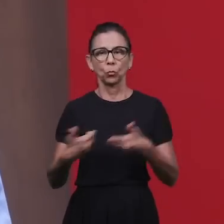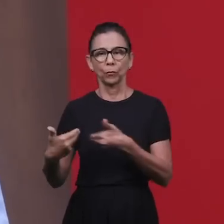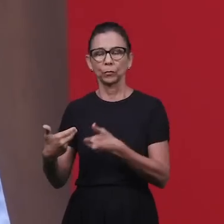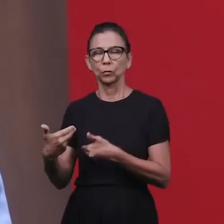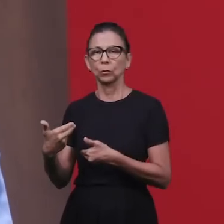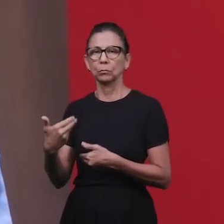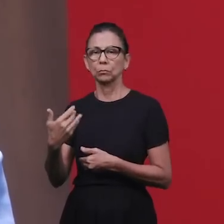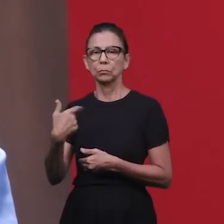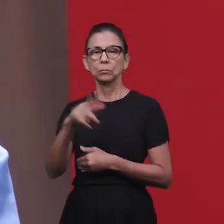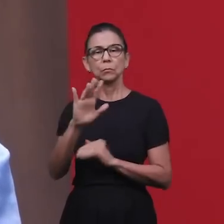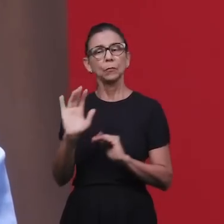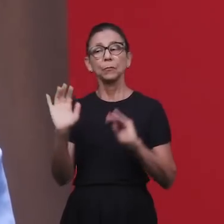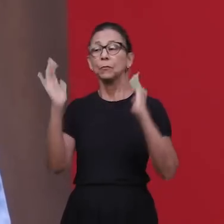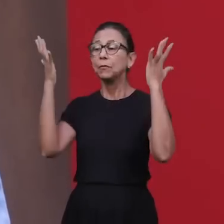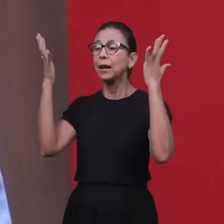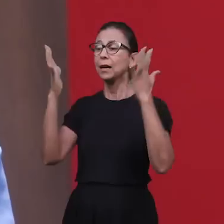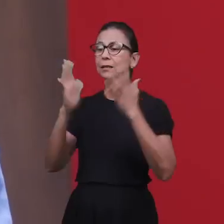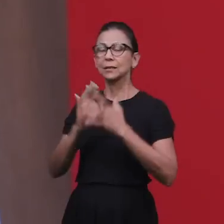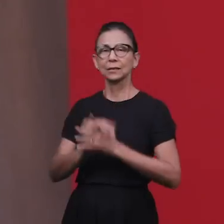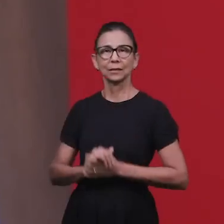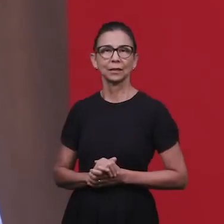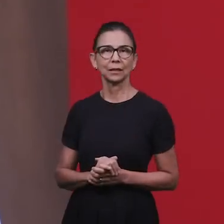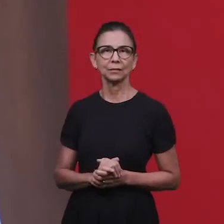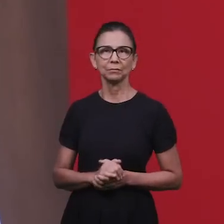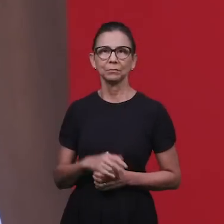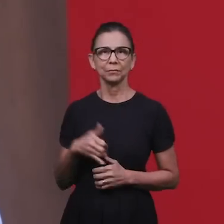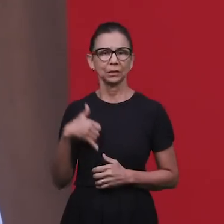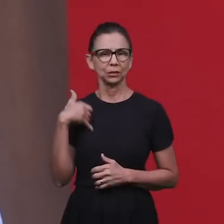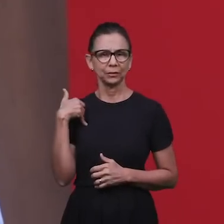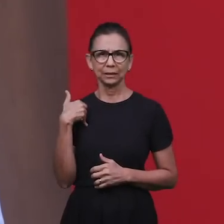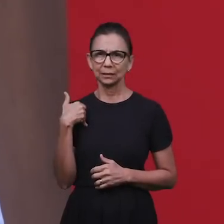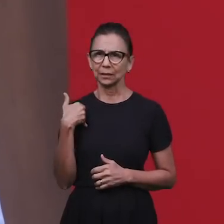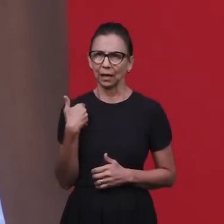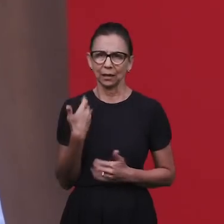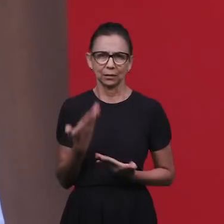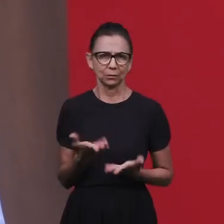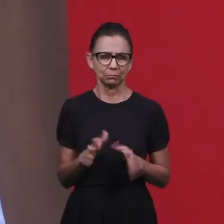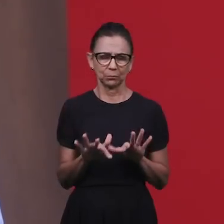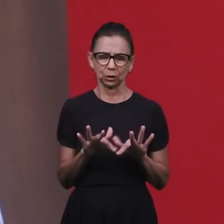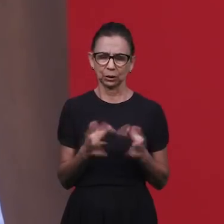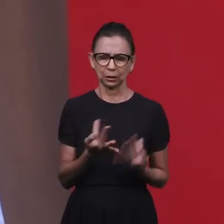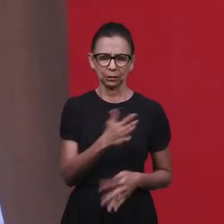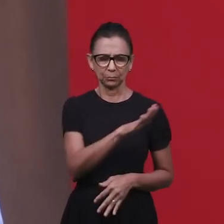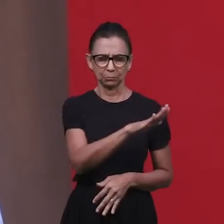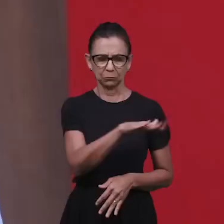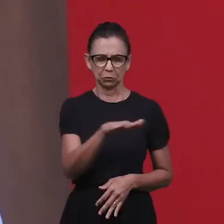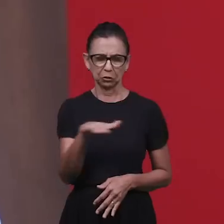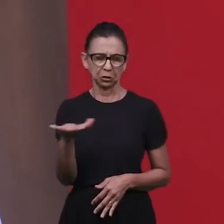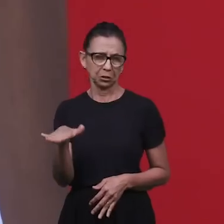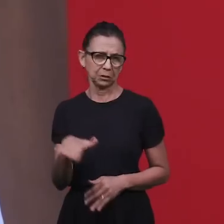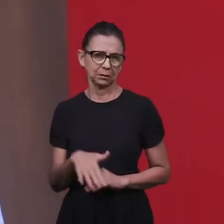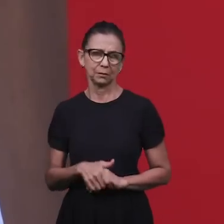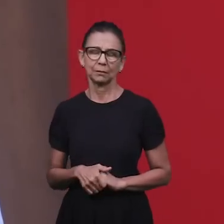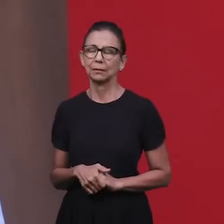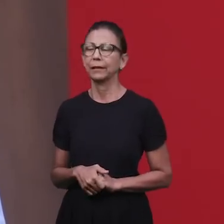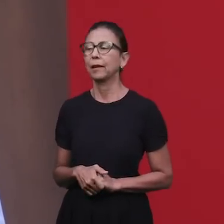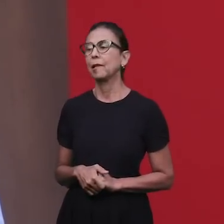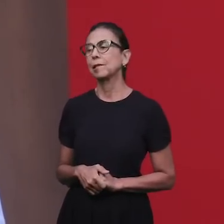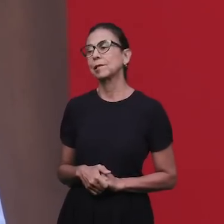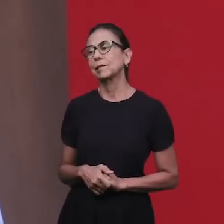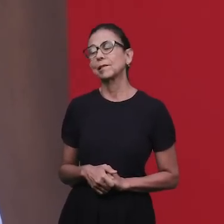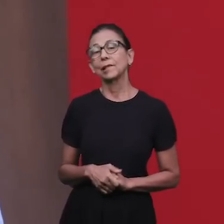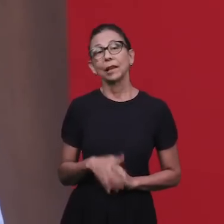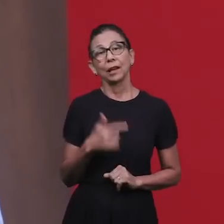era de crianças, de aniversário, não tinha nada demais, aquela coisa toda. E eu, obviamente, né?